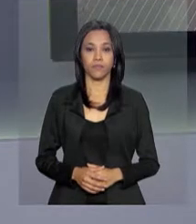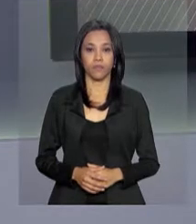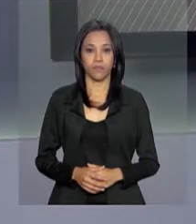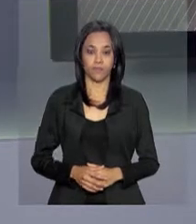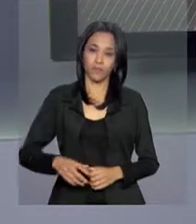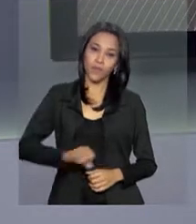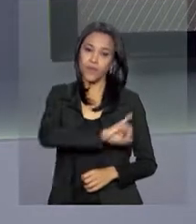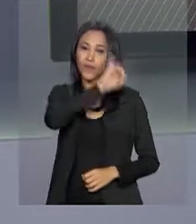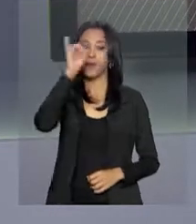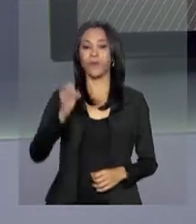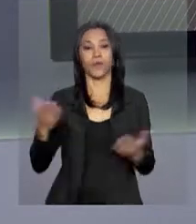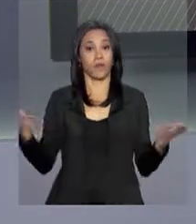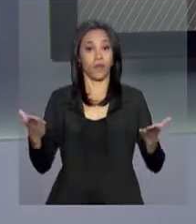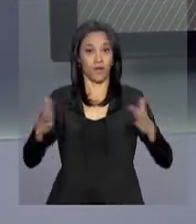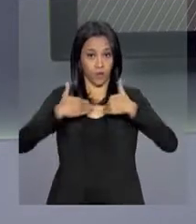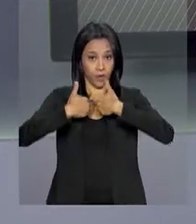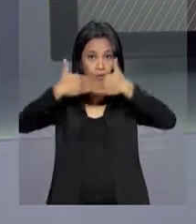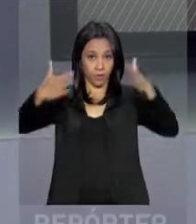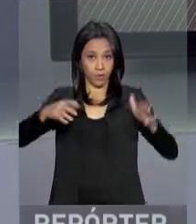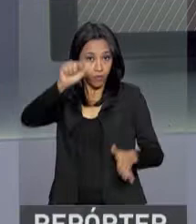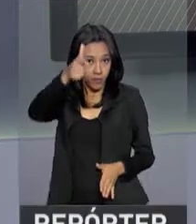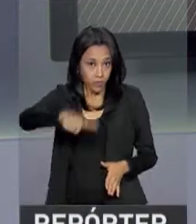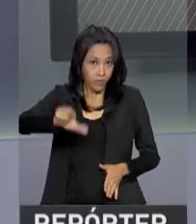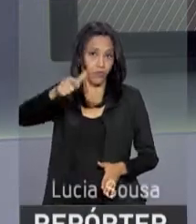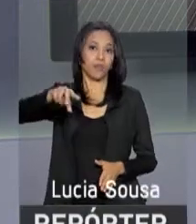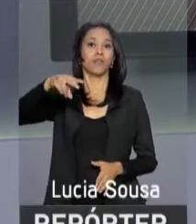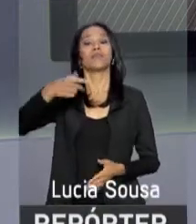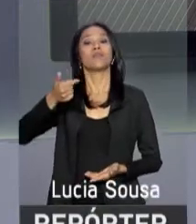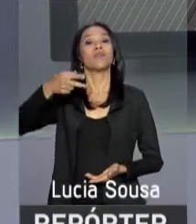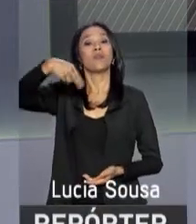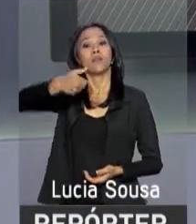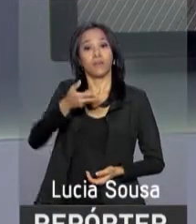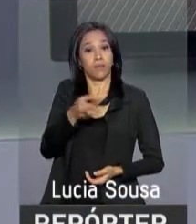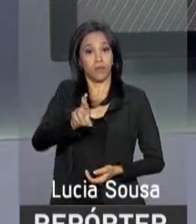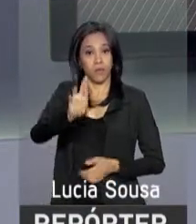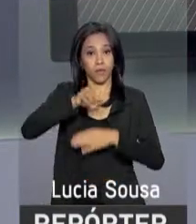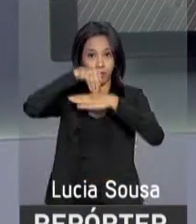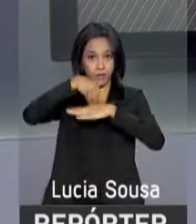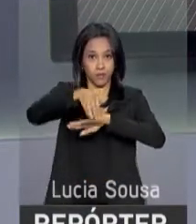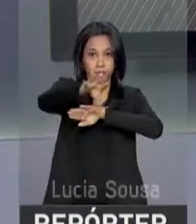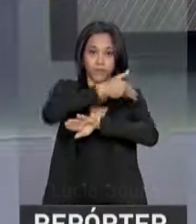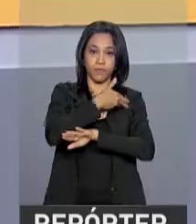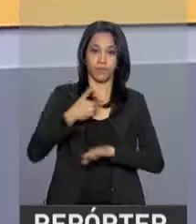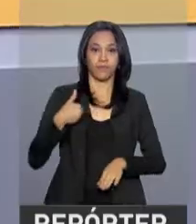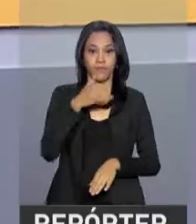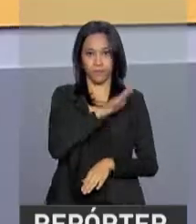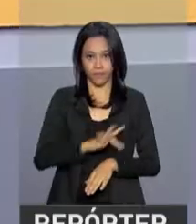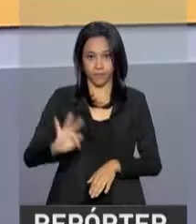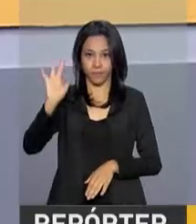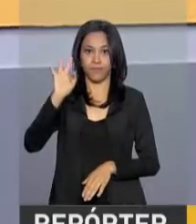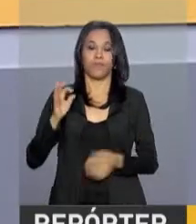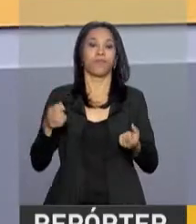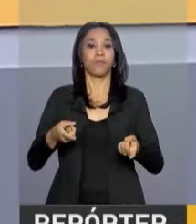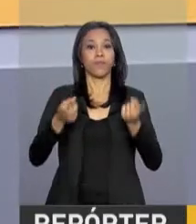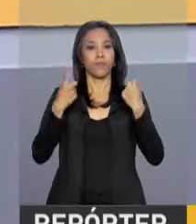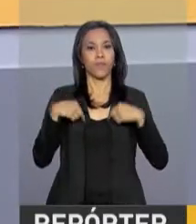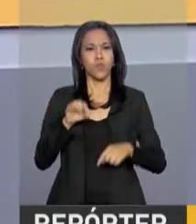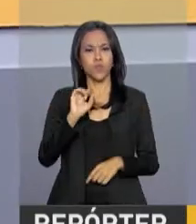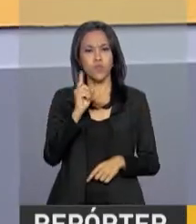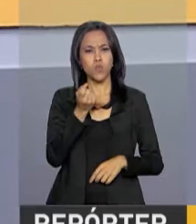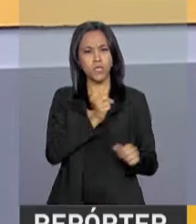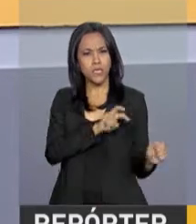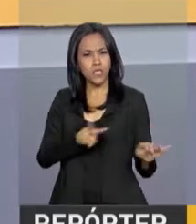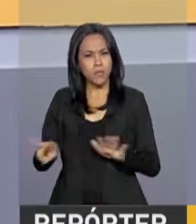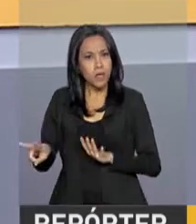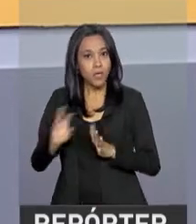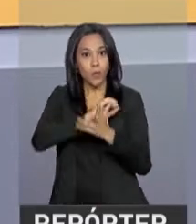Olá, começa agora mais uma edição do repórter NBR e as notícias do governo federal. Em uma semana o Enem